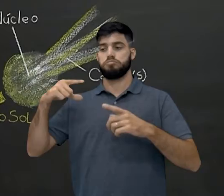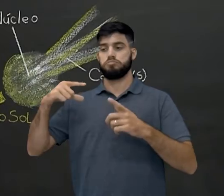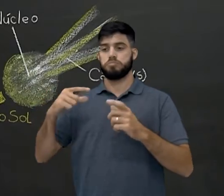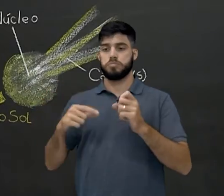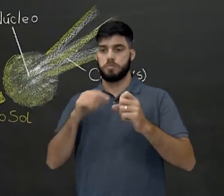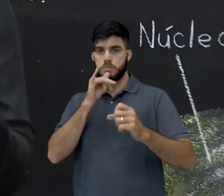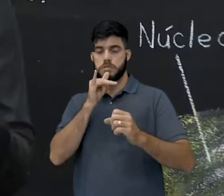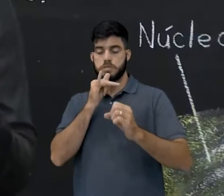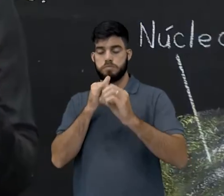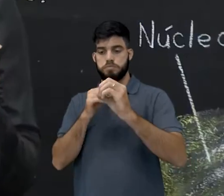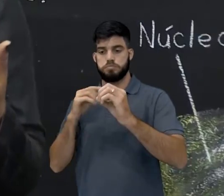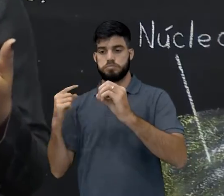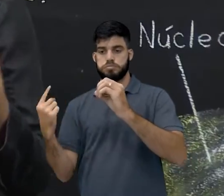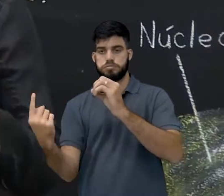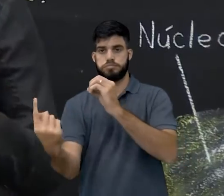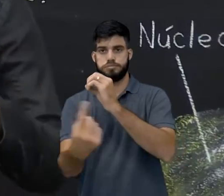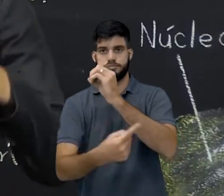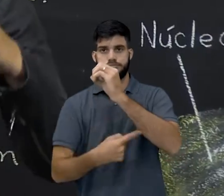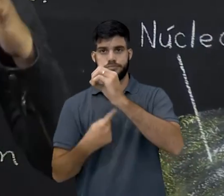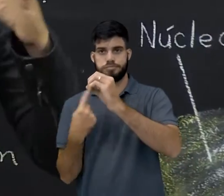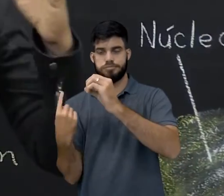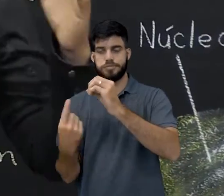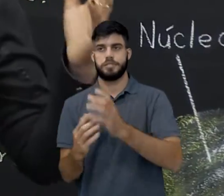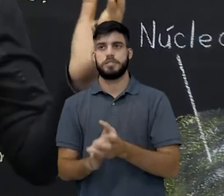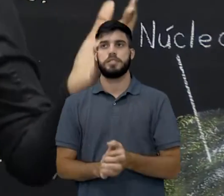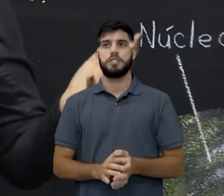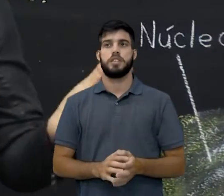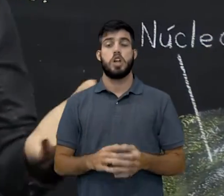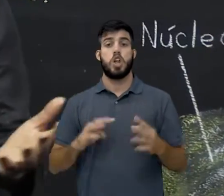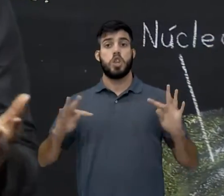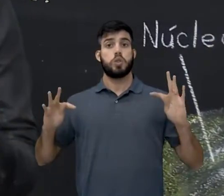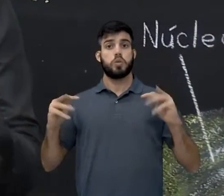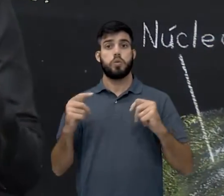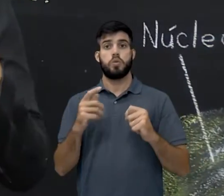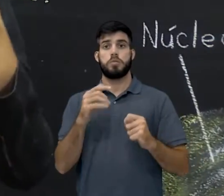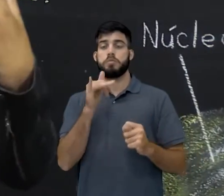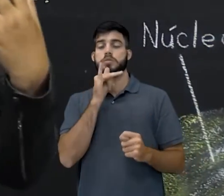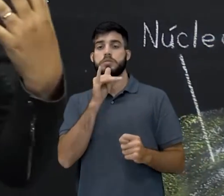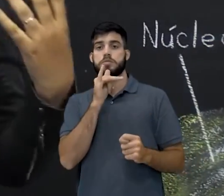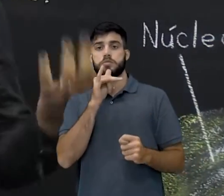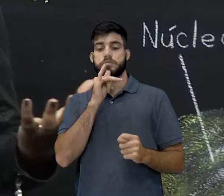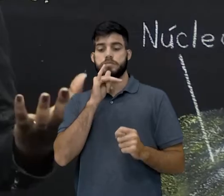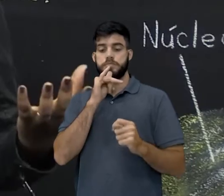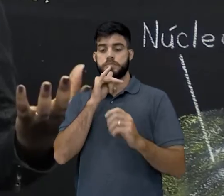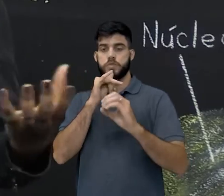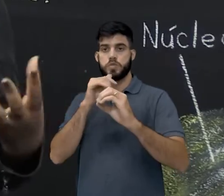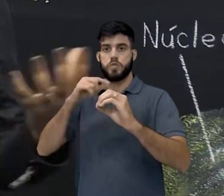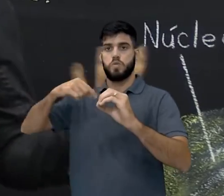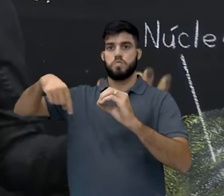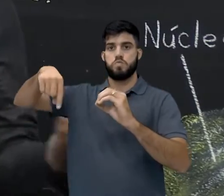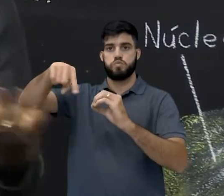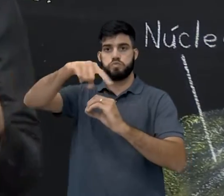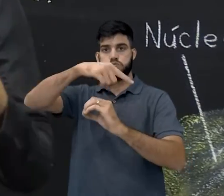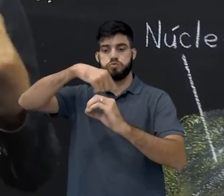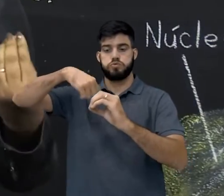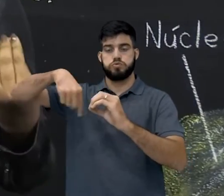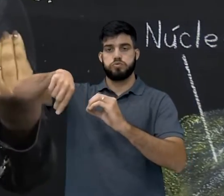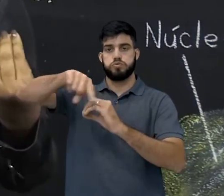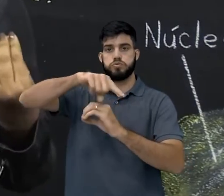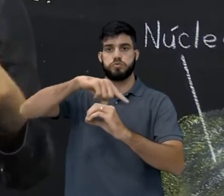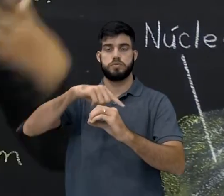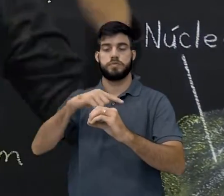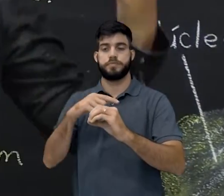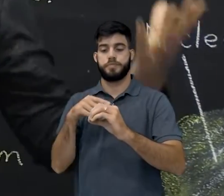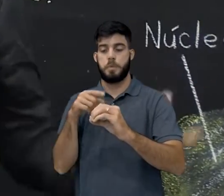grande atração gravitacional que faz com que toda essa galera gire ao redor dele, atraídos por